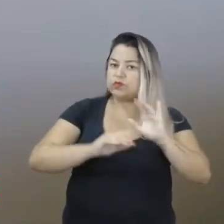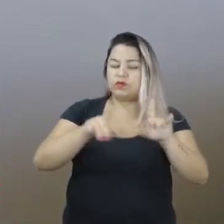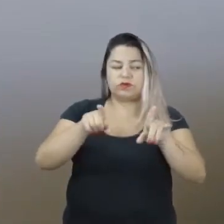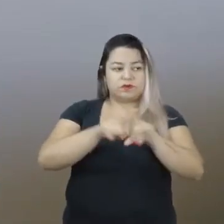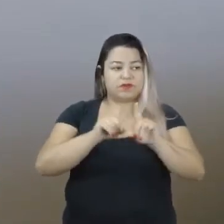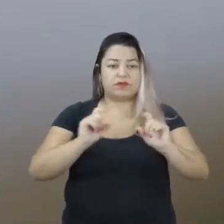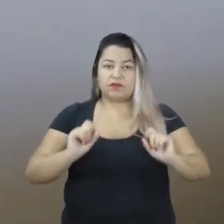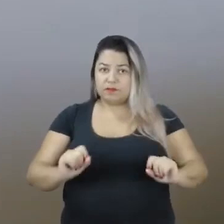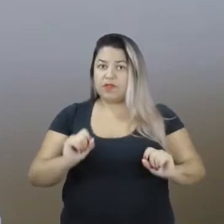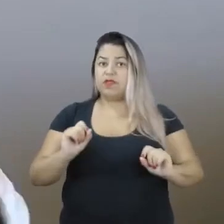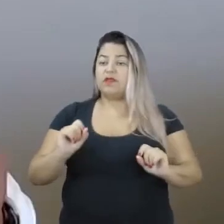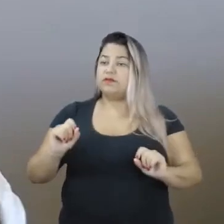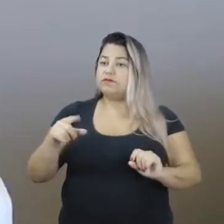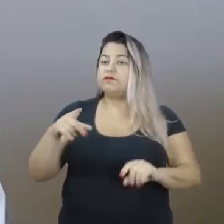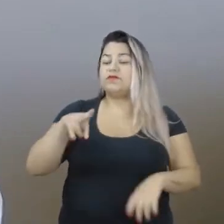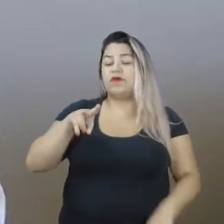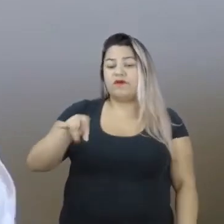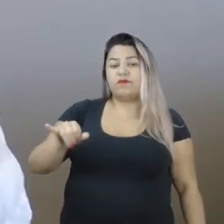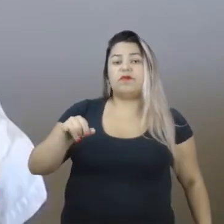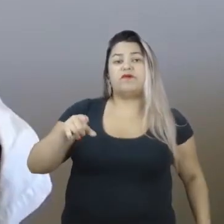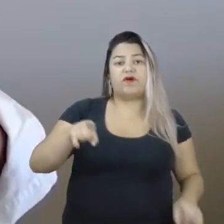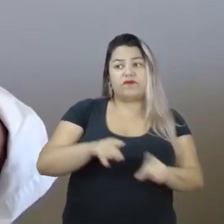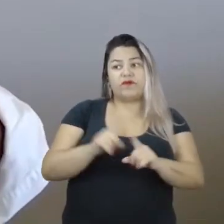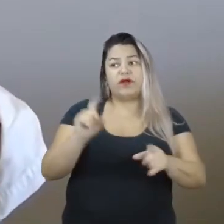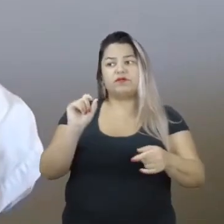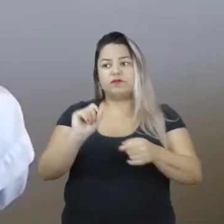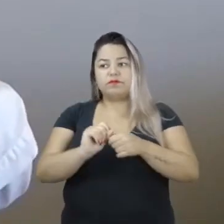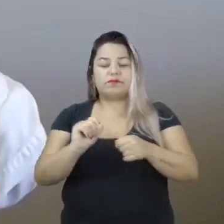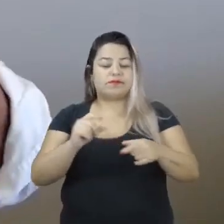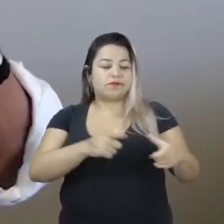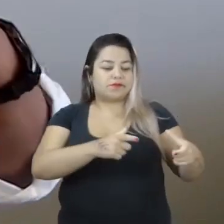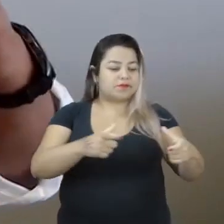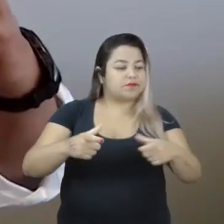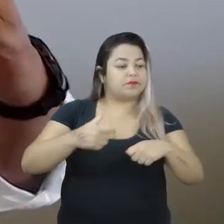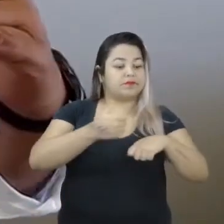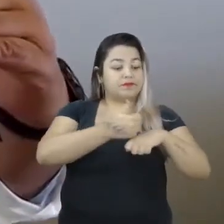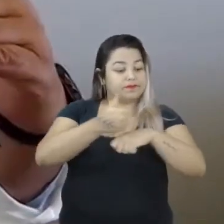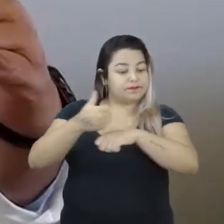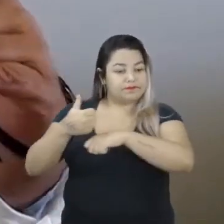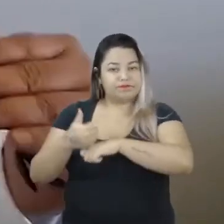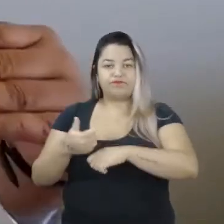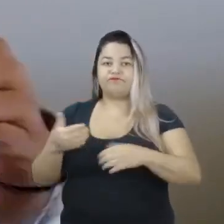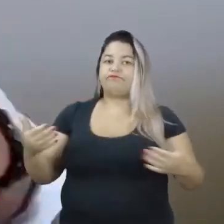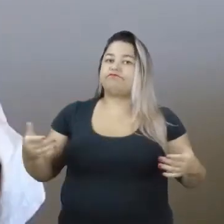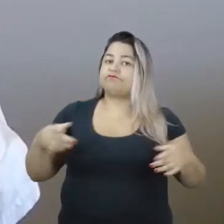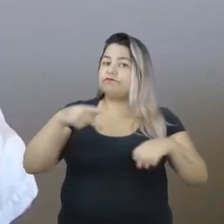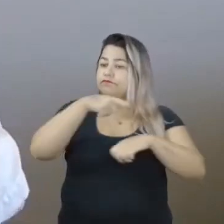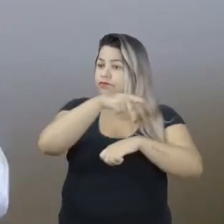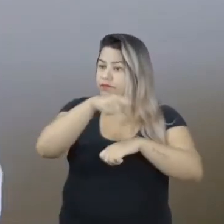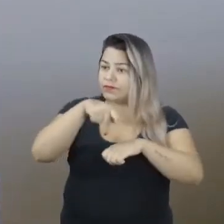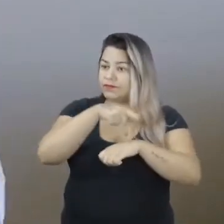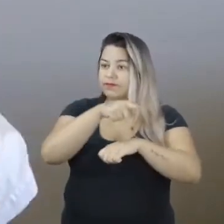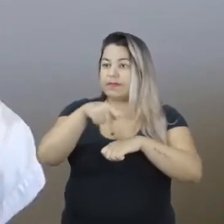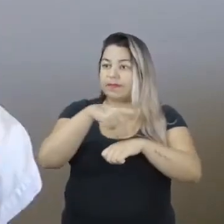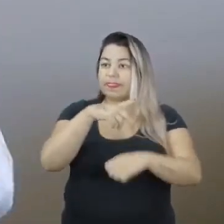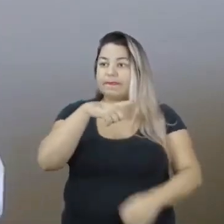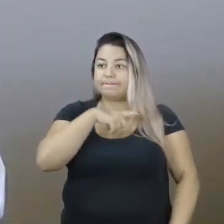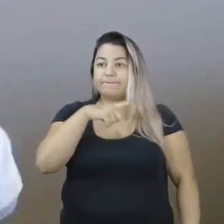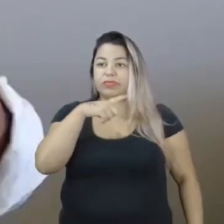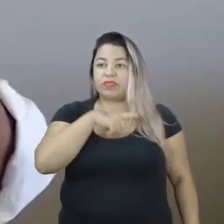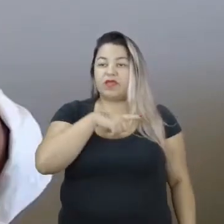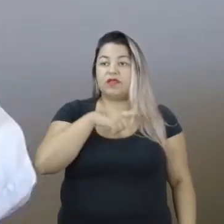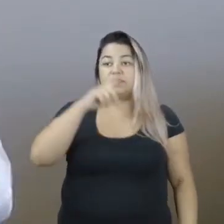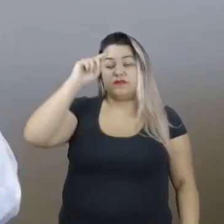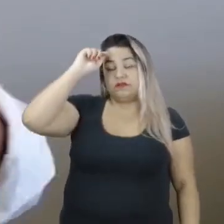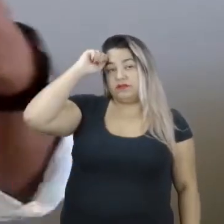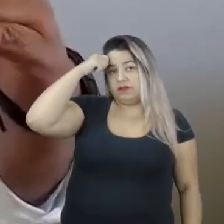concorrências, e com isso você vai fazendo que os espaços de poder desse país tenham também